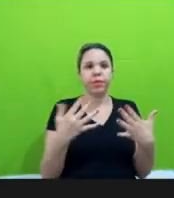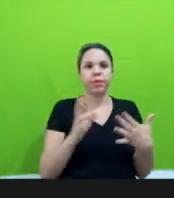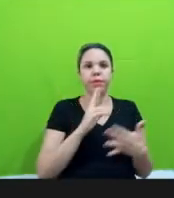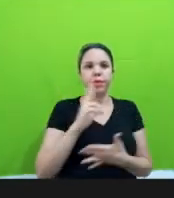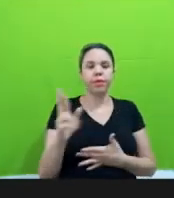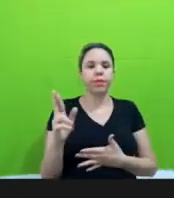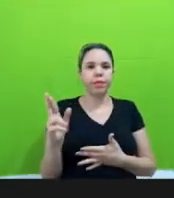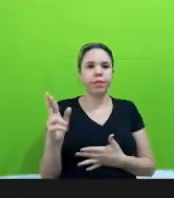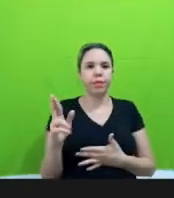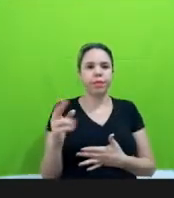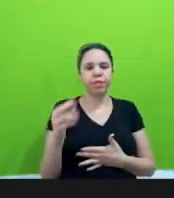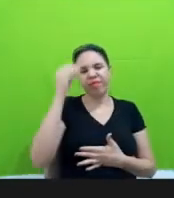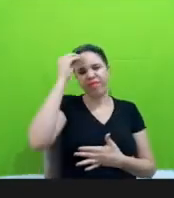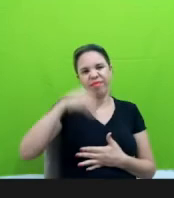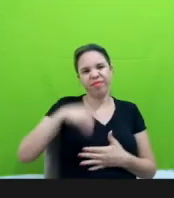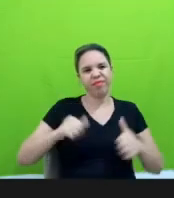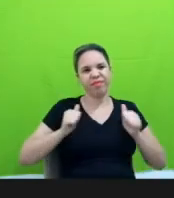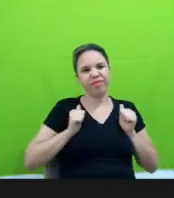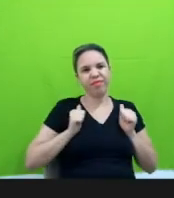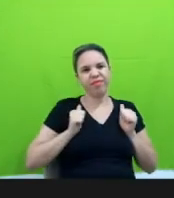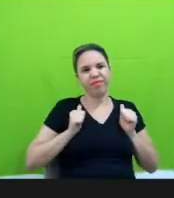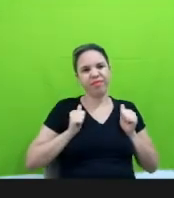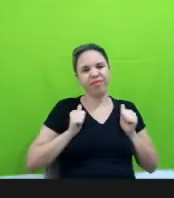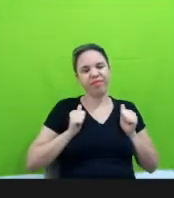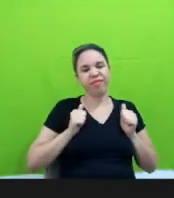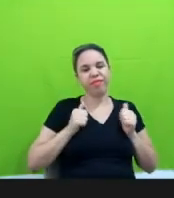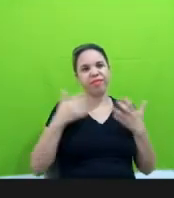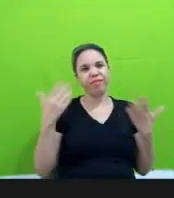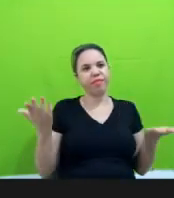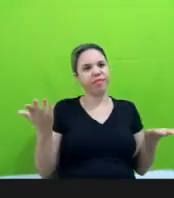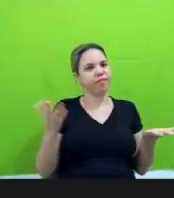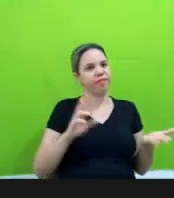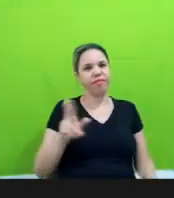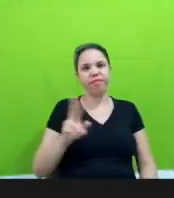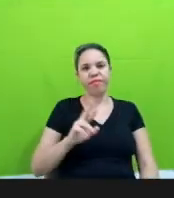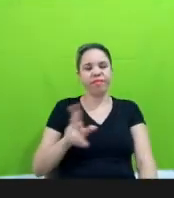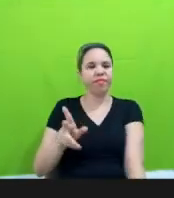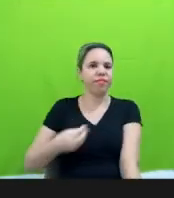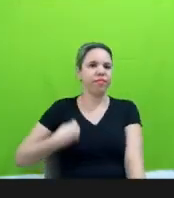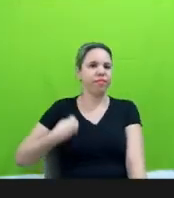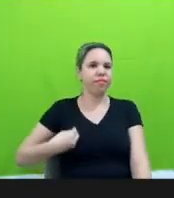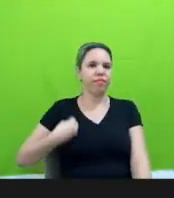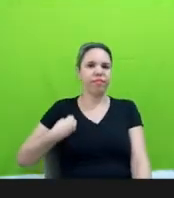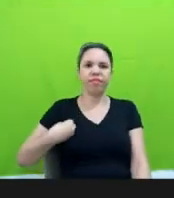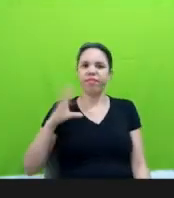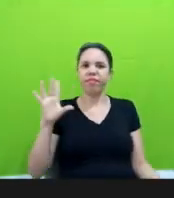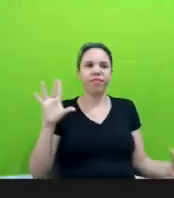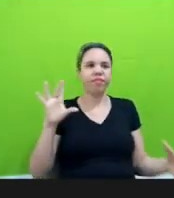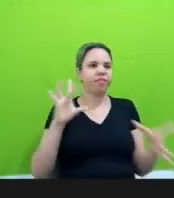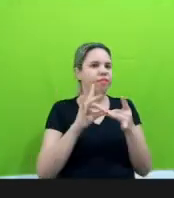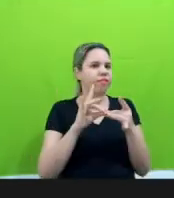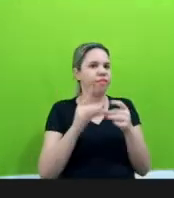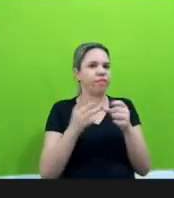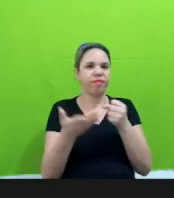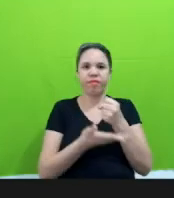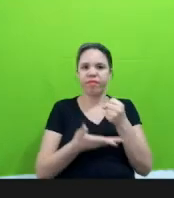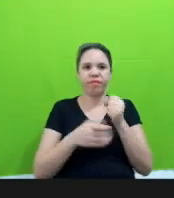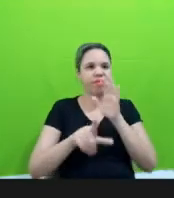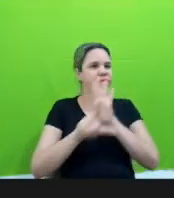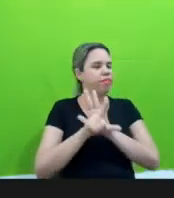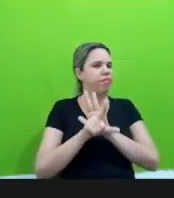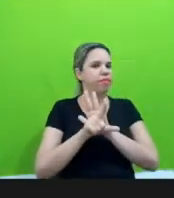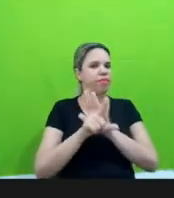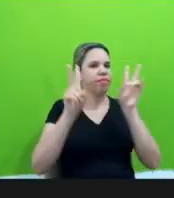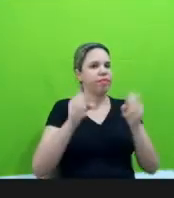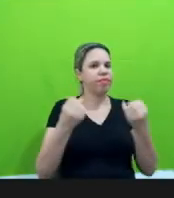meio preguiçosas ou protelatórias, né, que não estavam ancoradas, né, embasadas na lei. Esse relatório